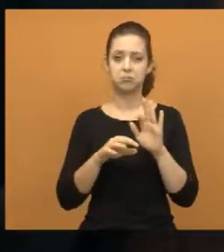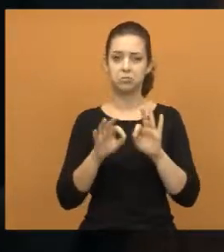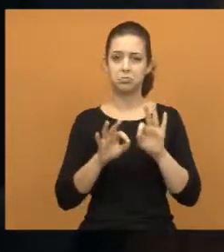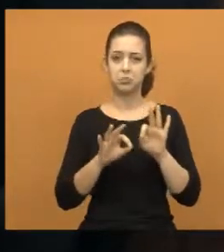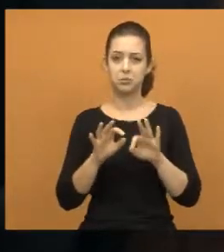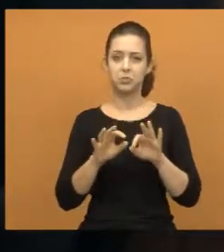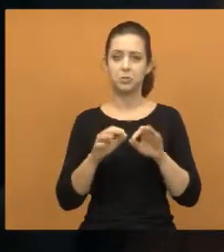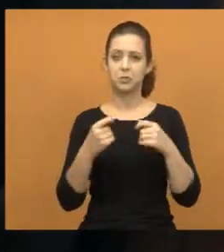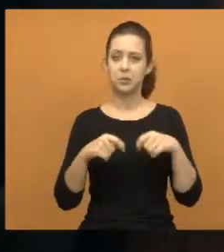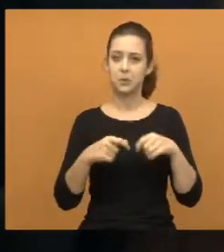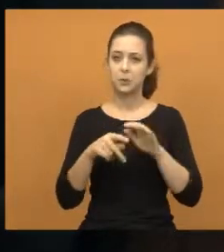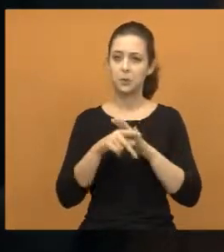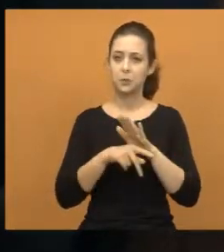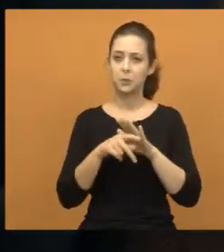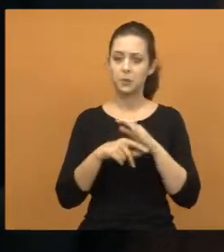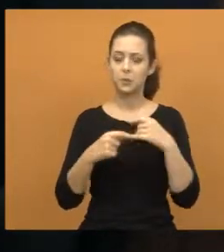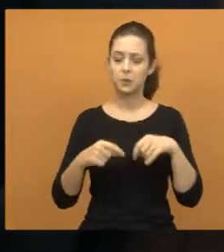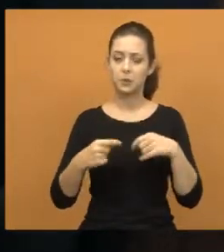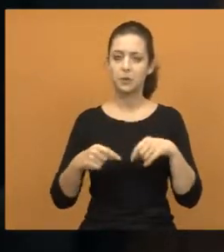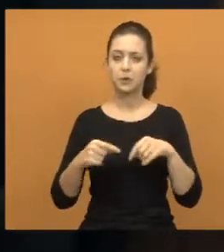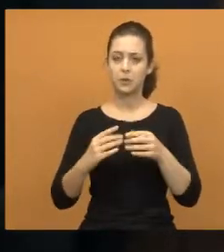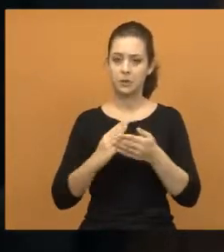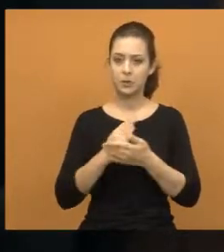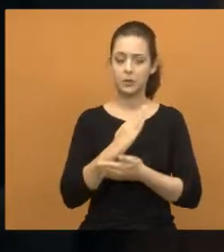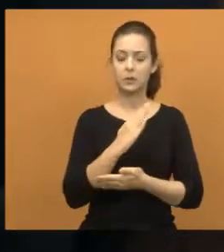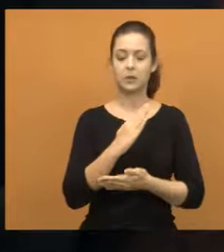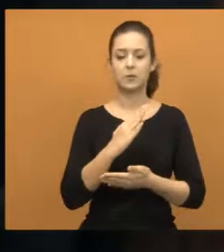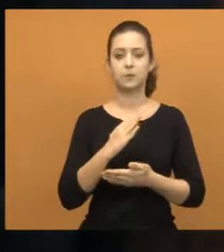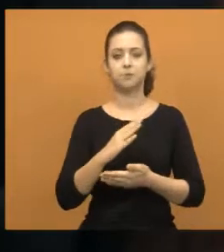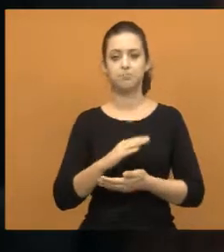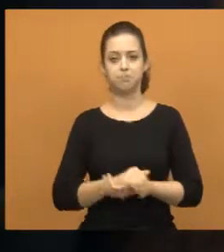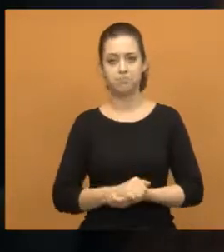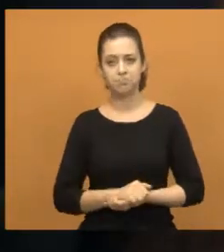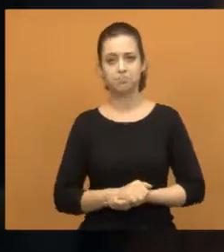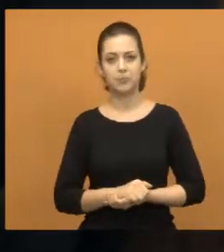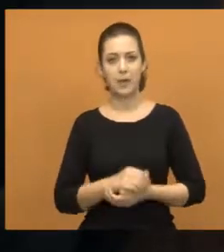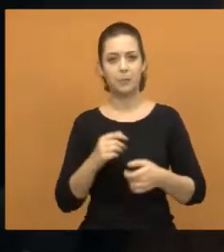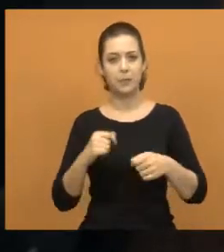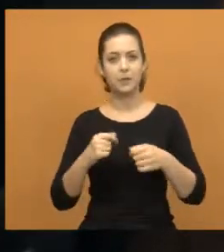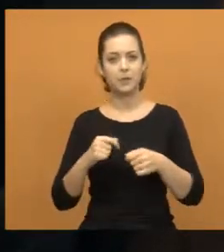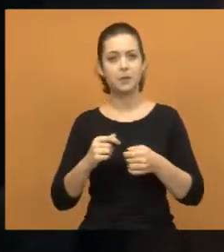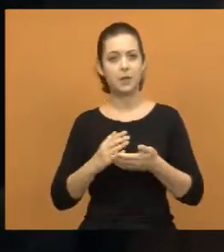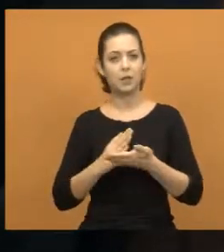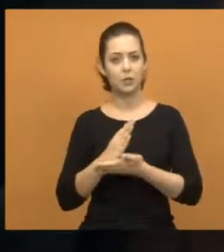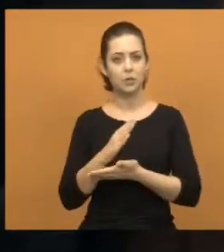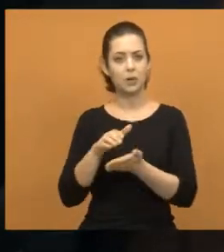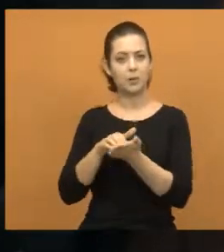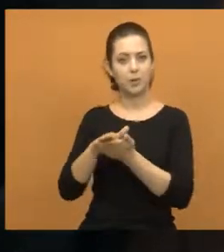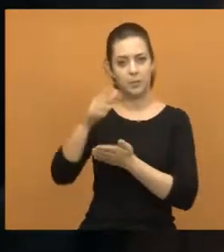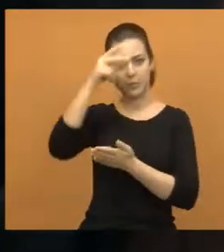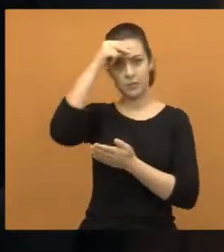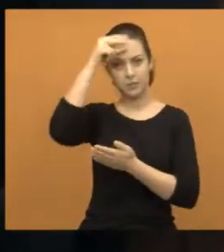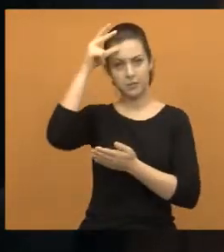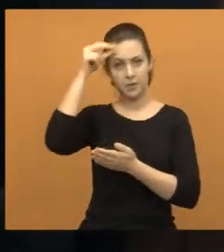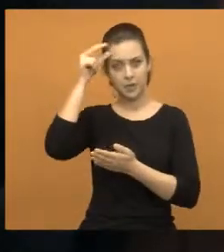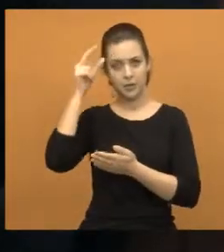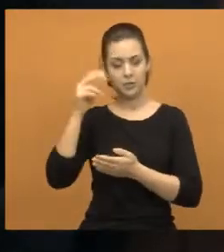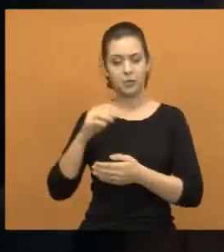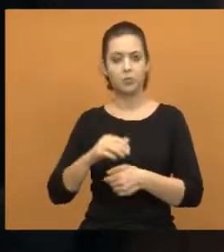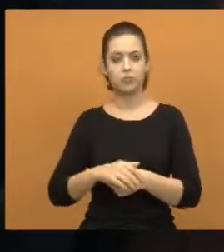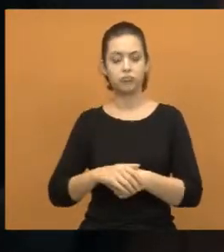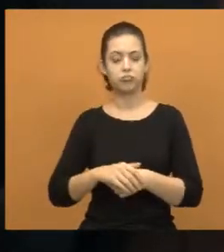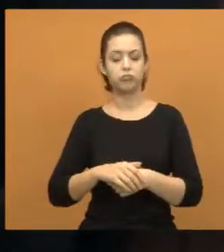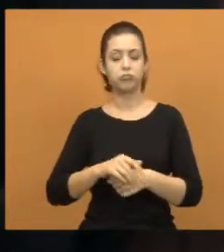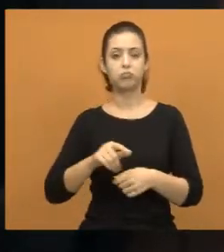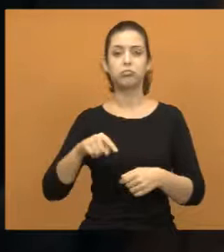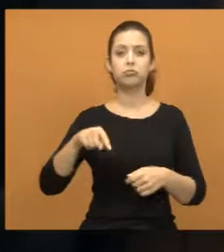Precisamos muito de que esse projeto seja aprovado, que seja sancionado pelo prefeito, para que